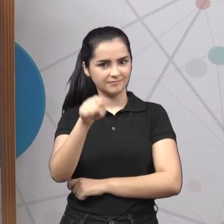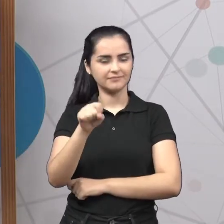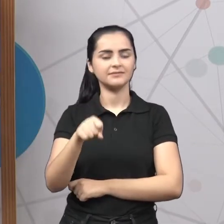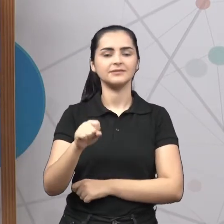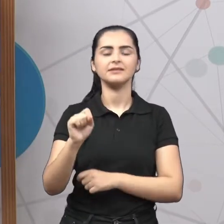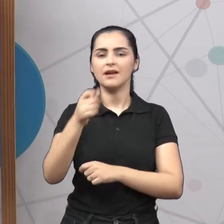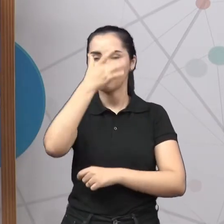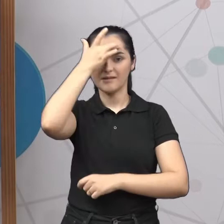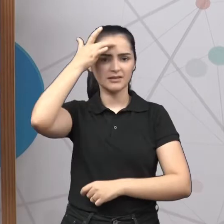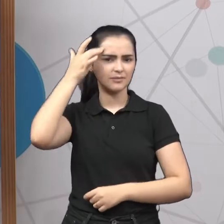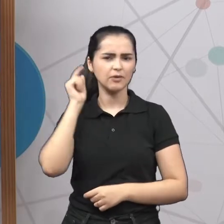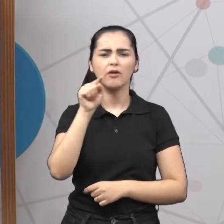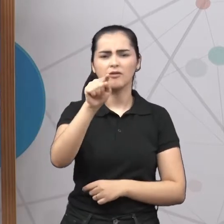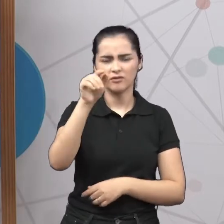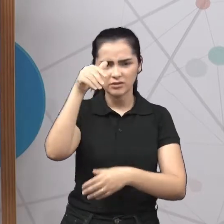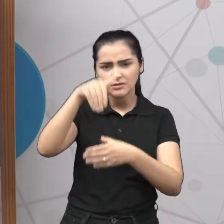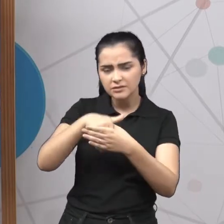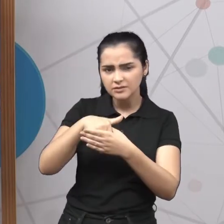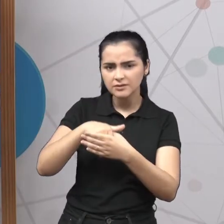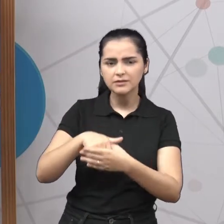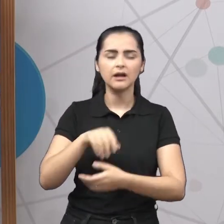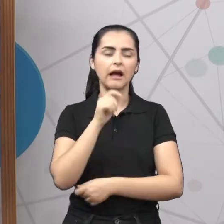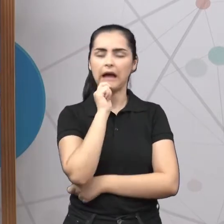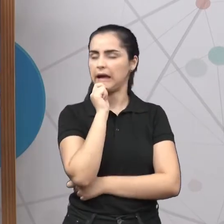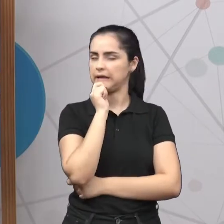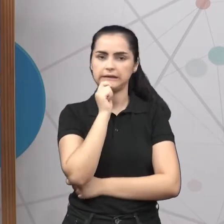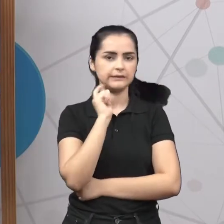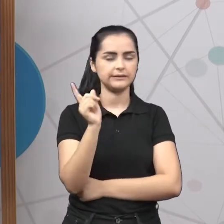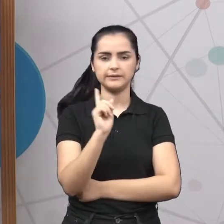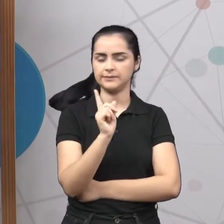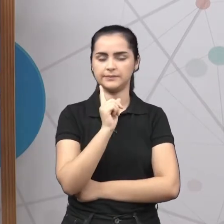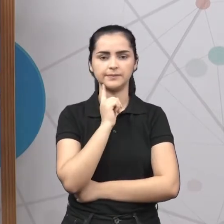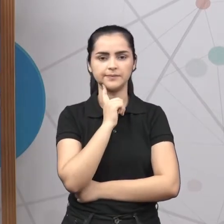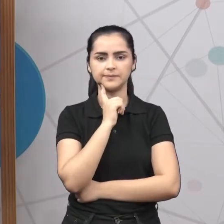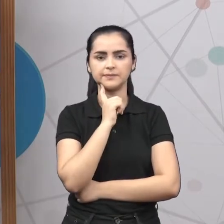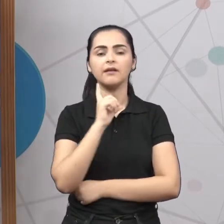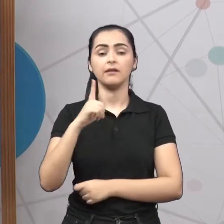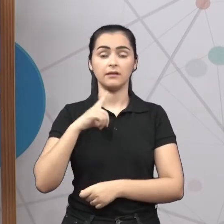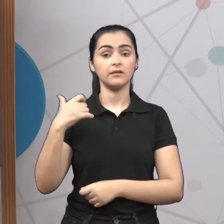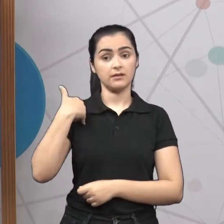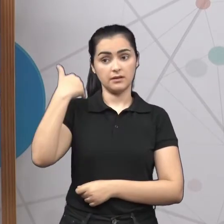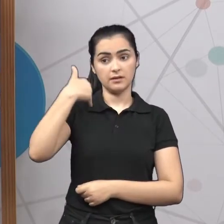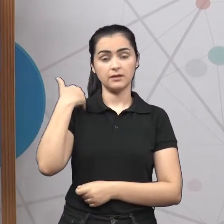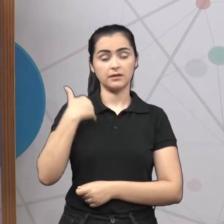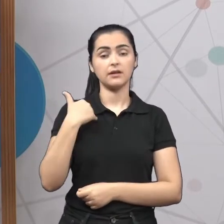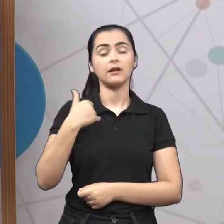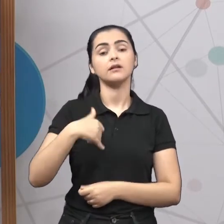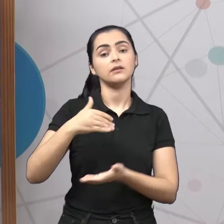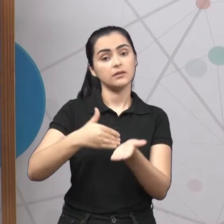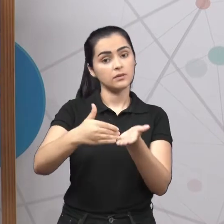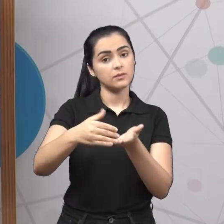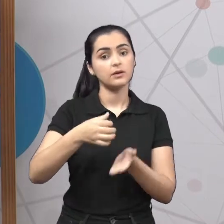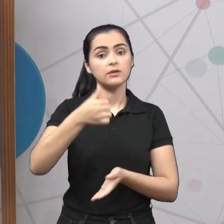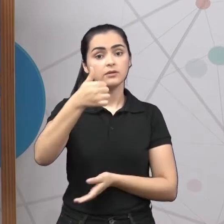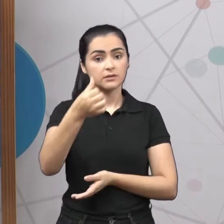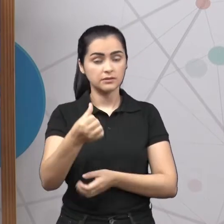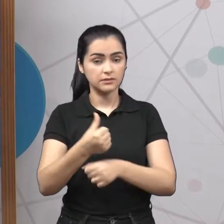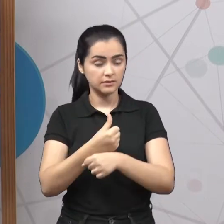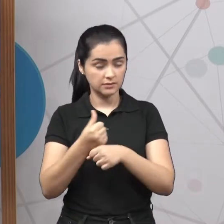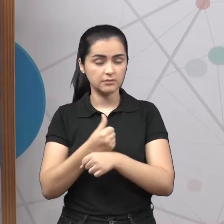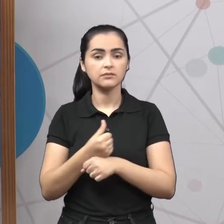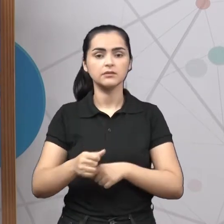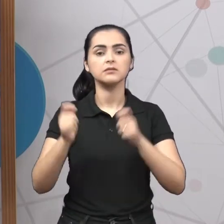a população. Você vota? Ainda não. Tem a idade, né? A partir dos 16 anos